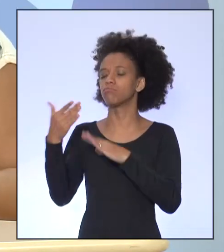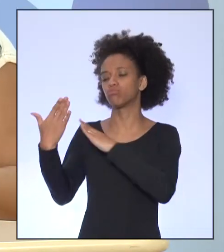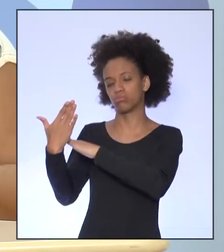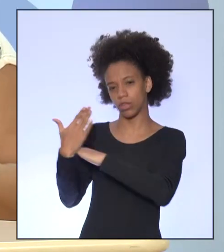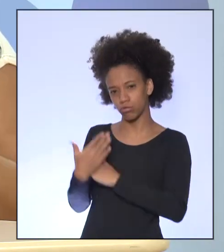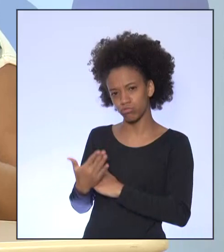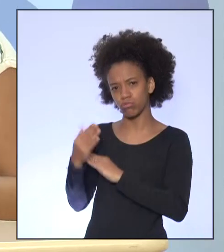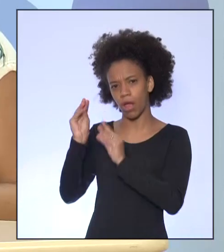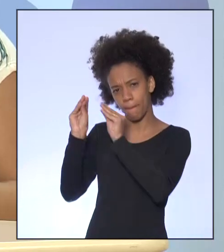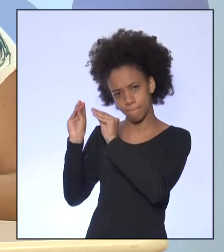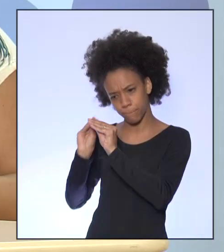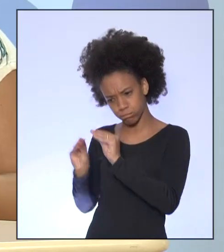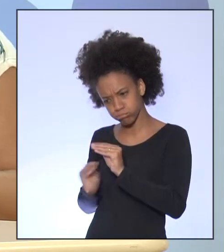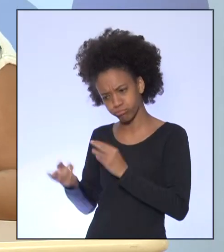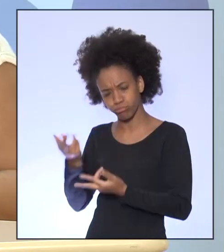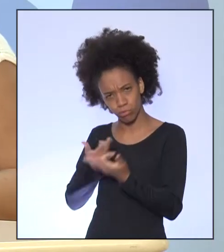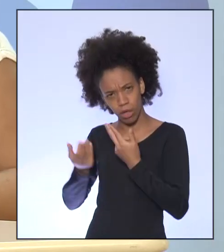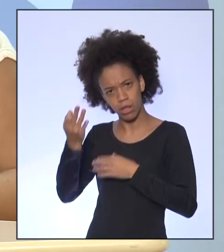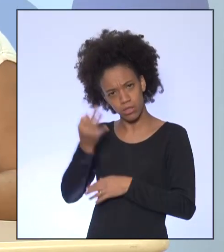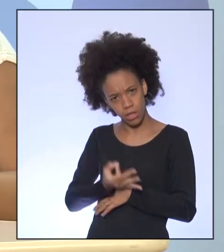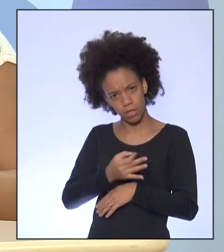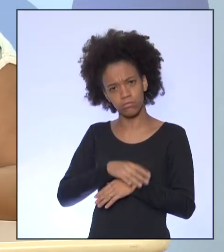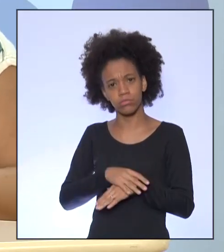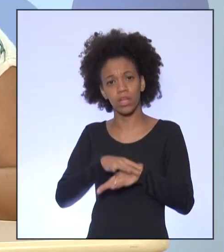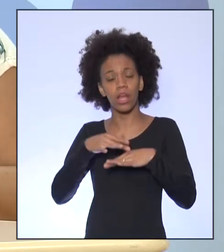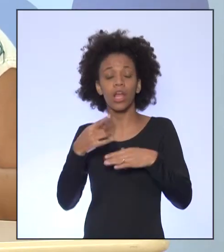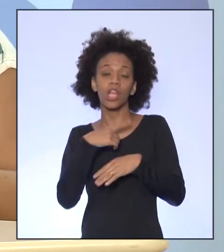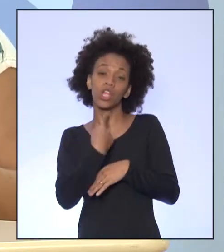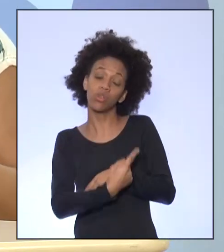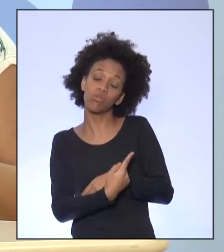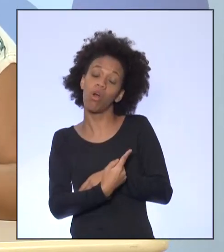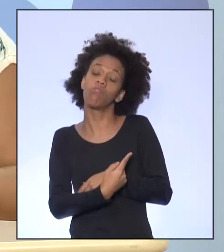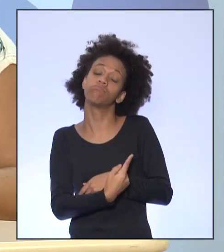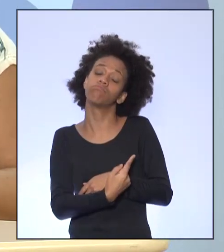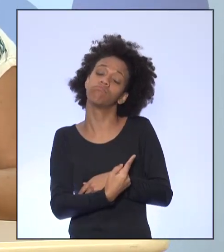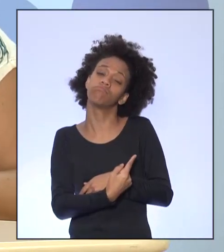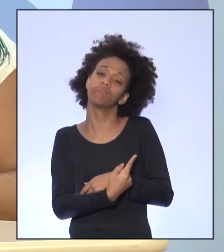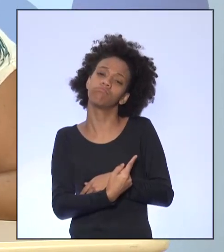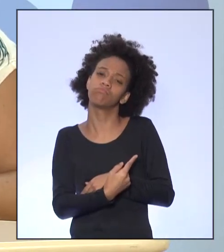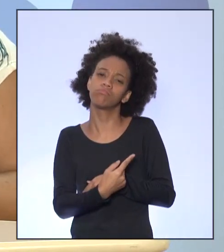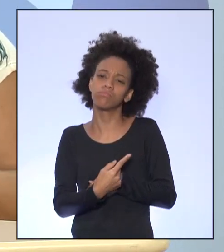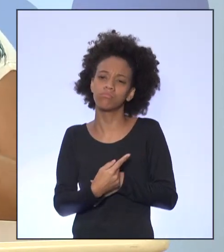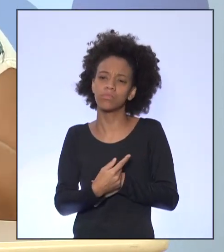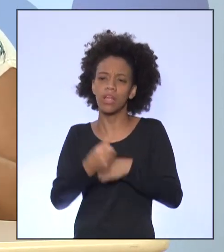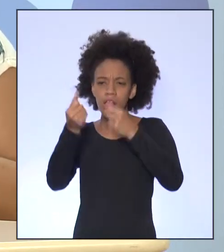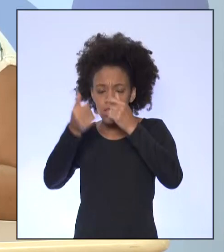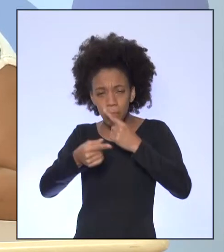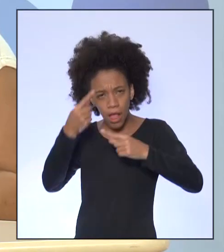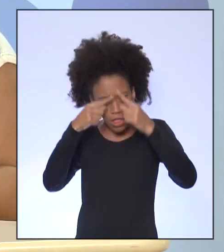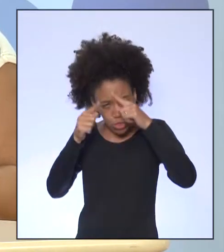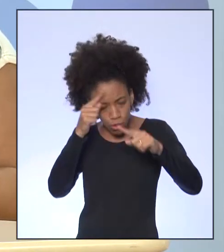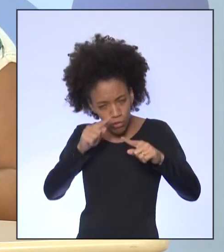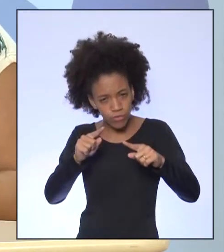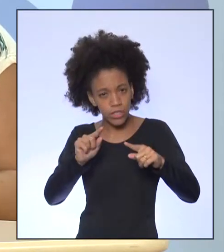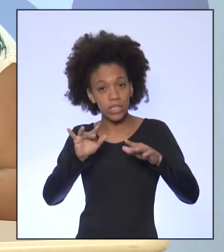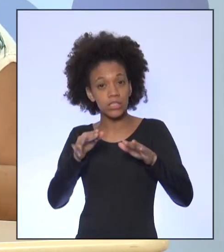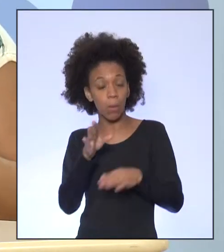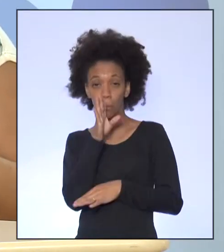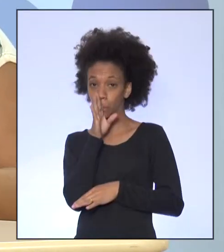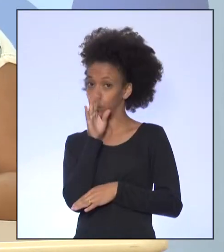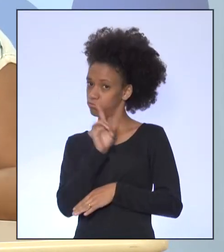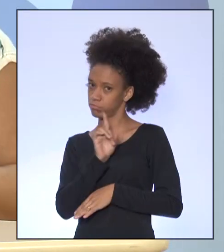colocando a resposta que vocês julguem correta, e nós iremos tirar todas as dúvidas possíveis, então não deixe de colocar as dúvidas de